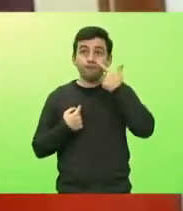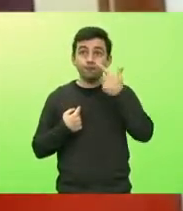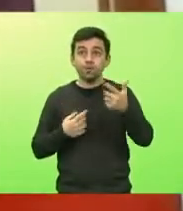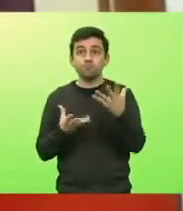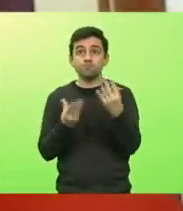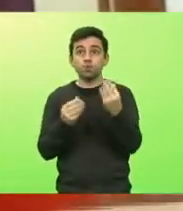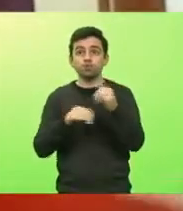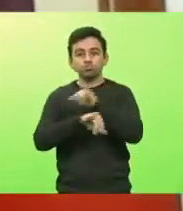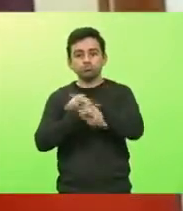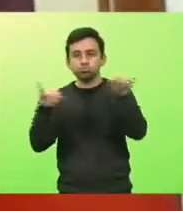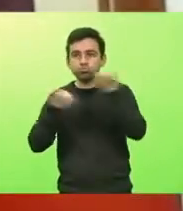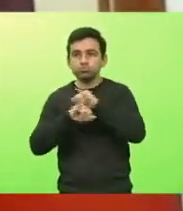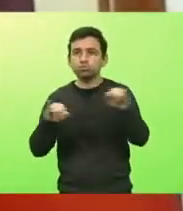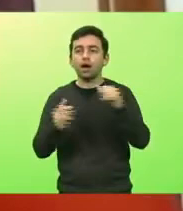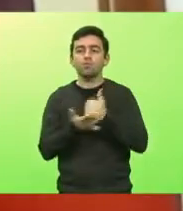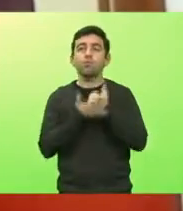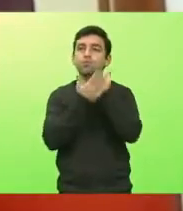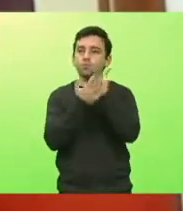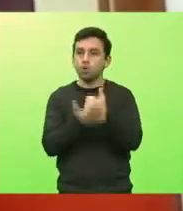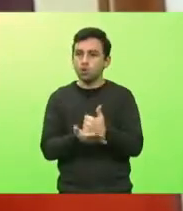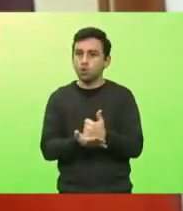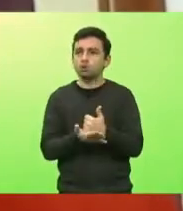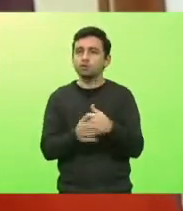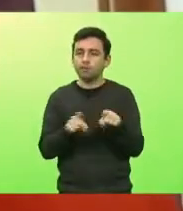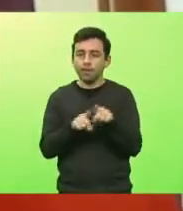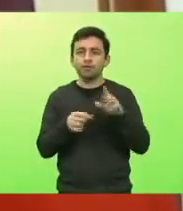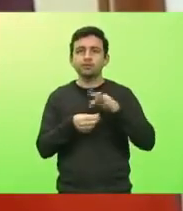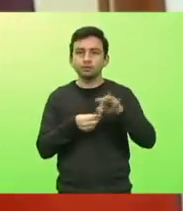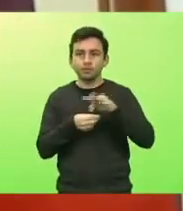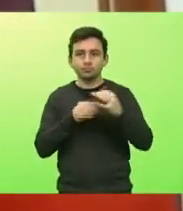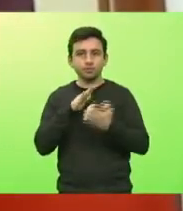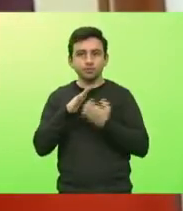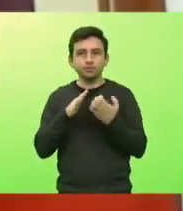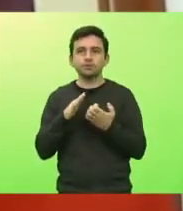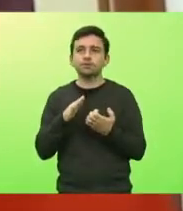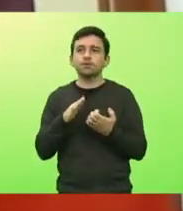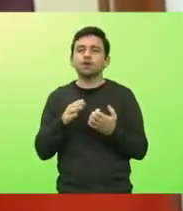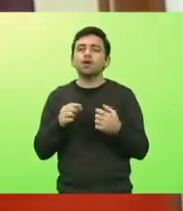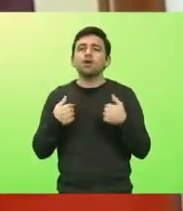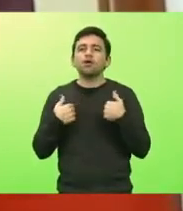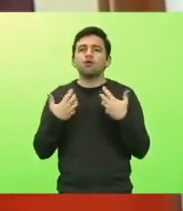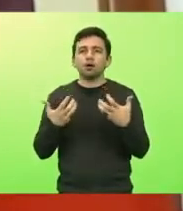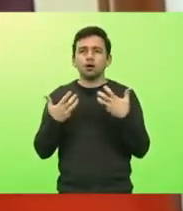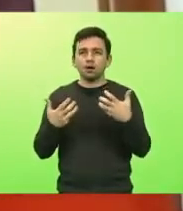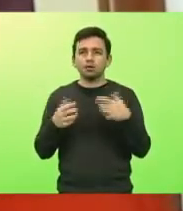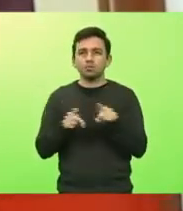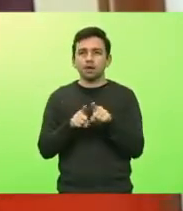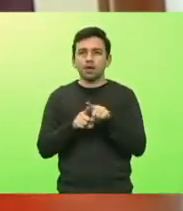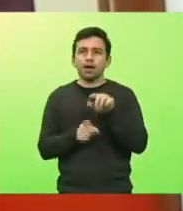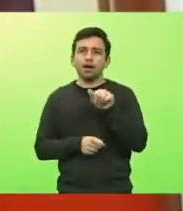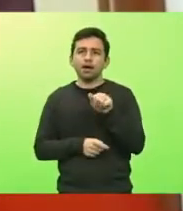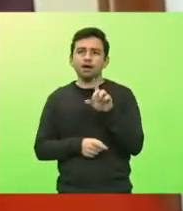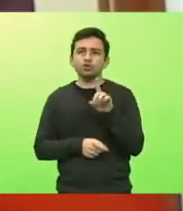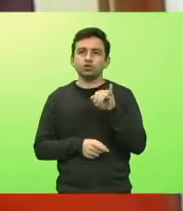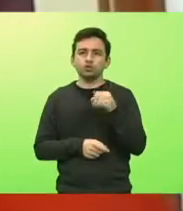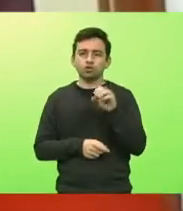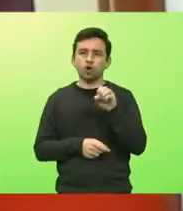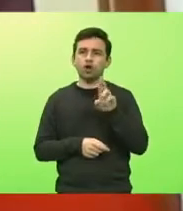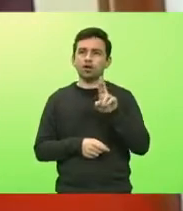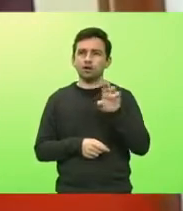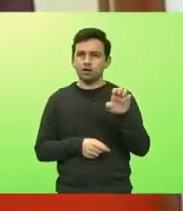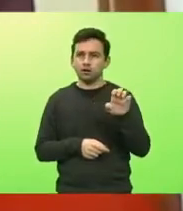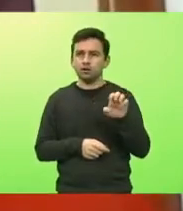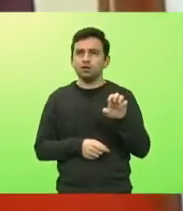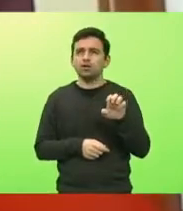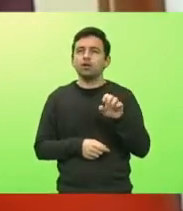de apoio, até mesmo das entidades, tá? E quero até citar aqui a Adjorer, que se colocou à disposição,